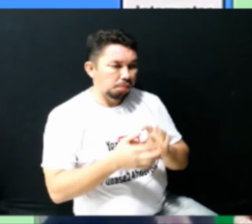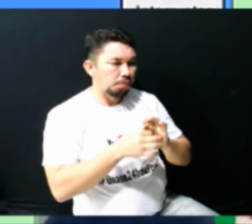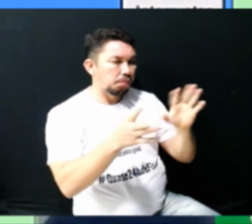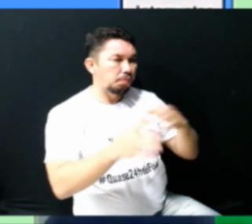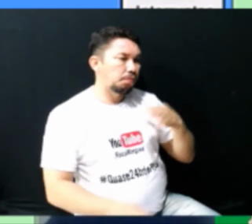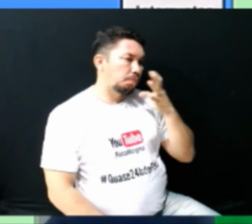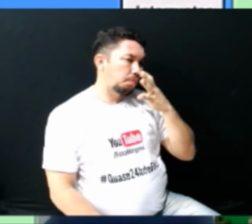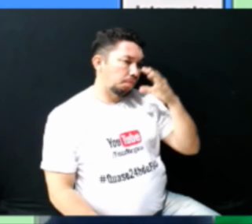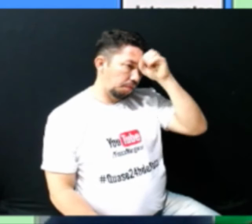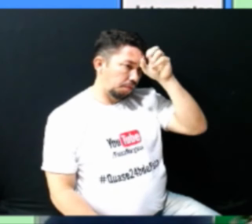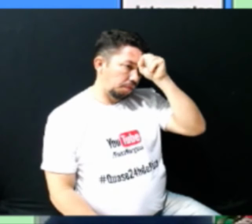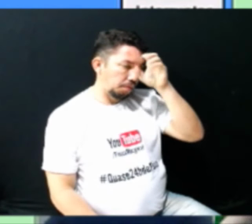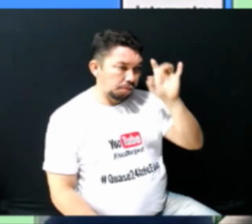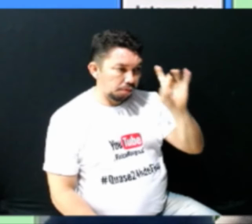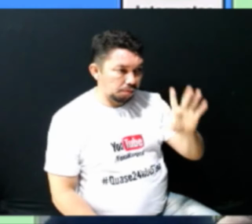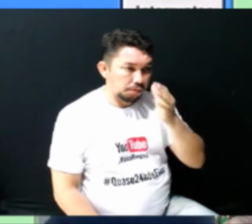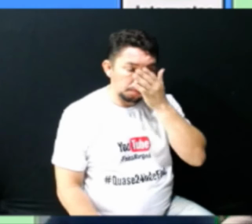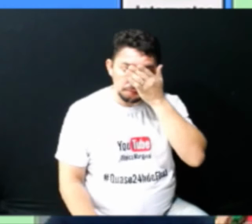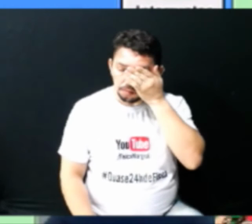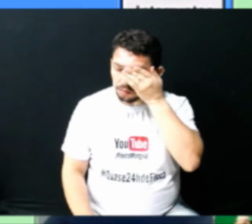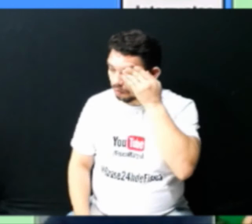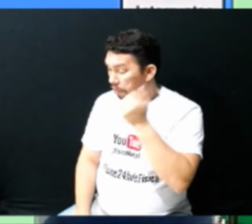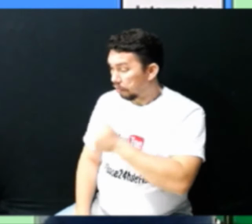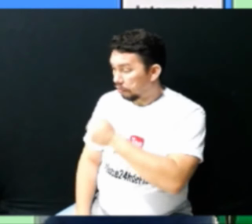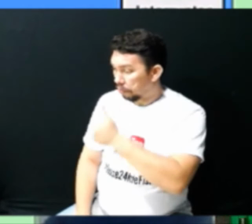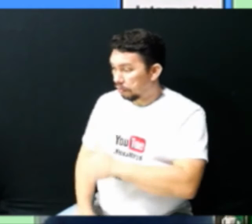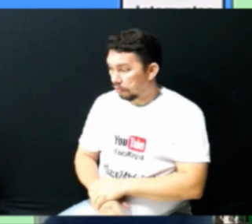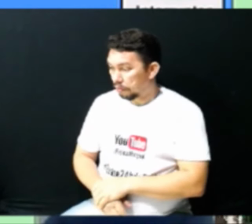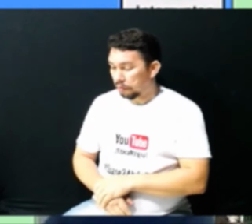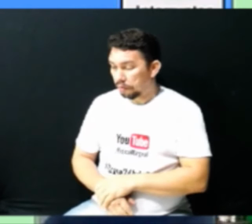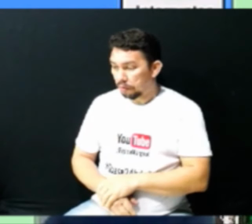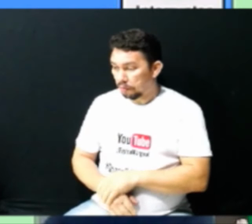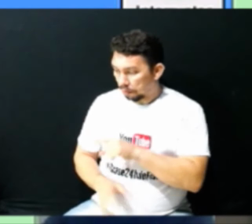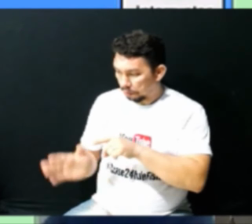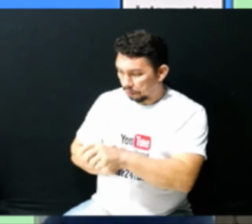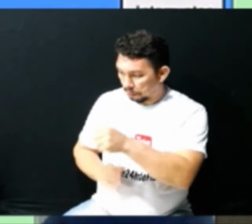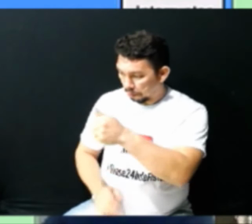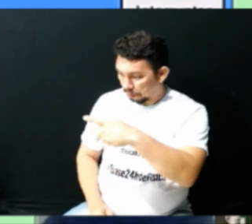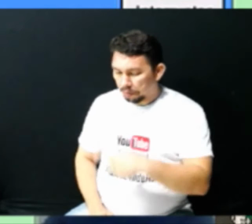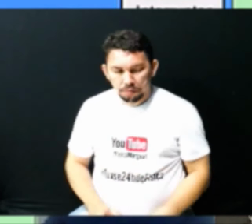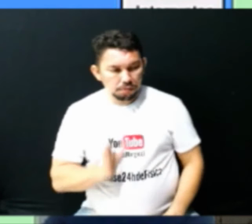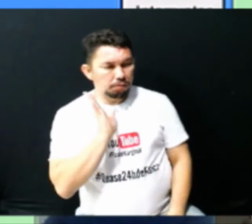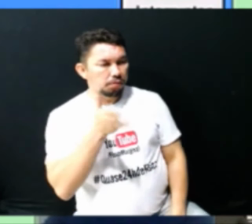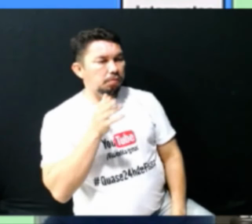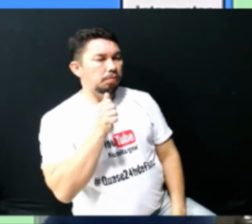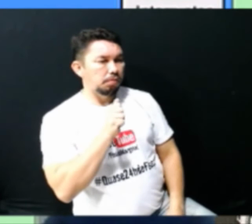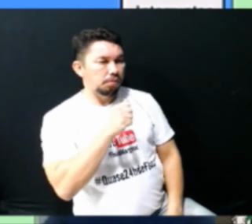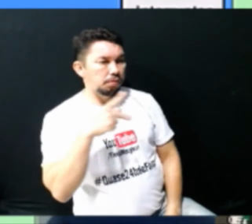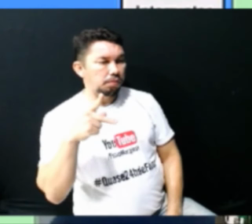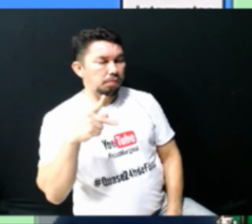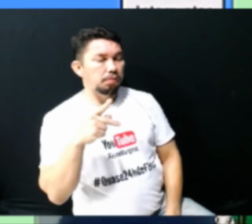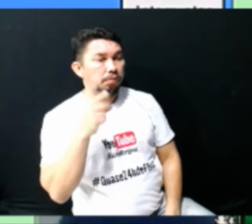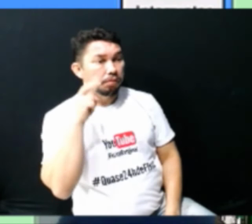aprendendo. Beleza, então. Já tinha usado esse aplicativo antes? Já tinha usado. A coisa que mais me chama a atenção